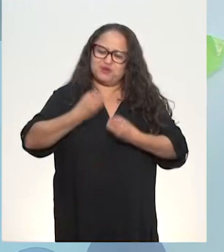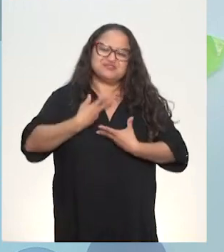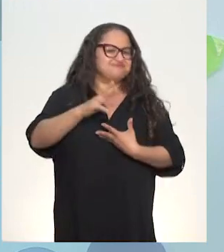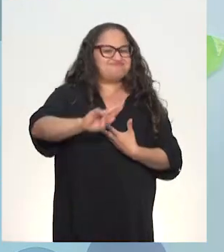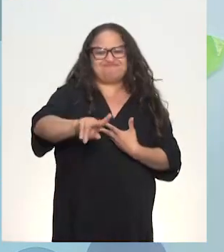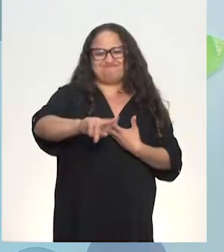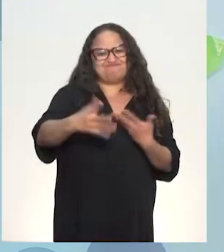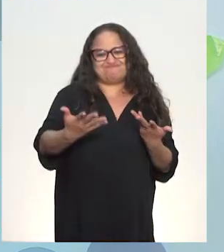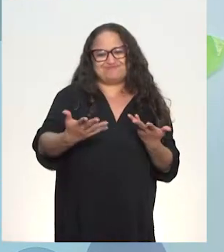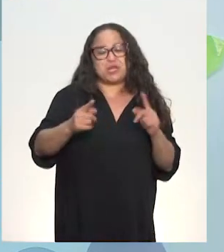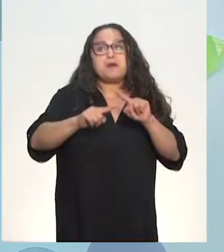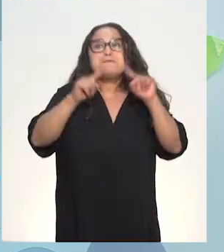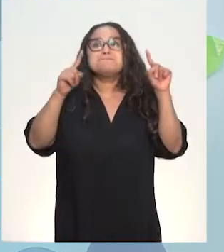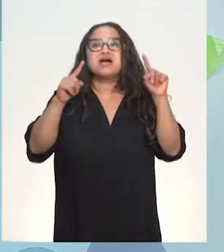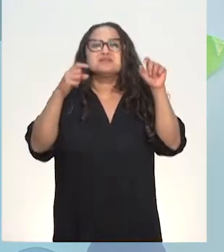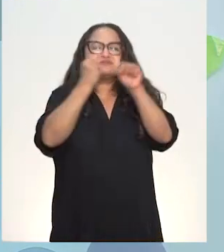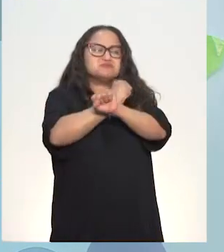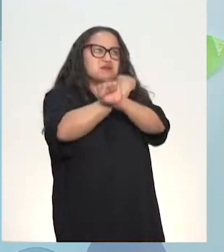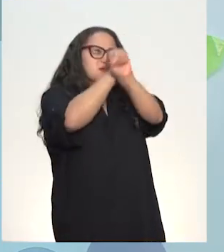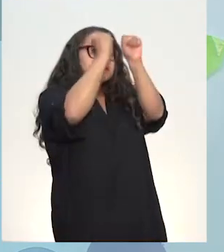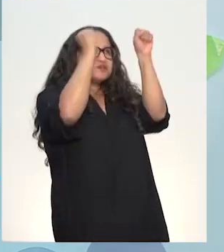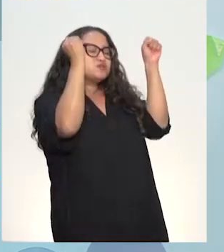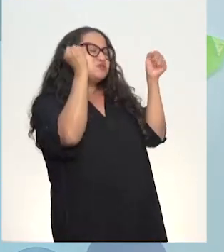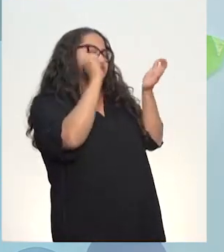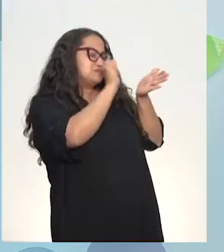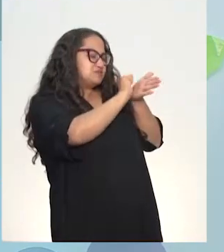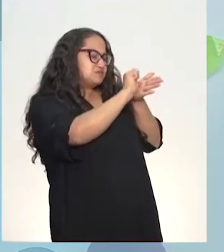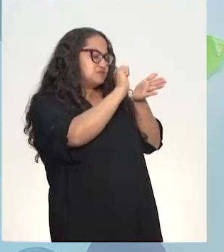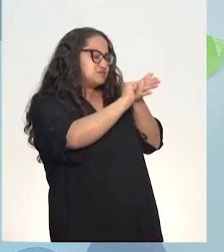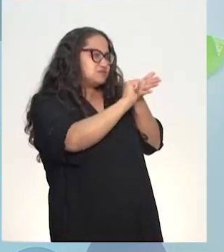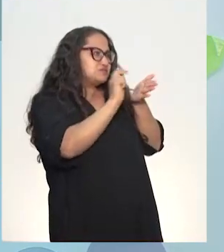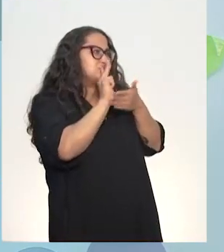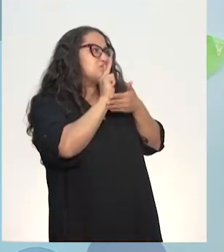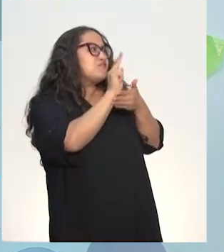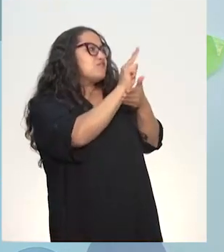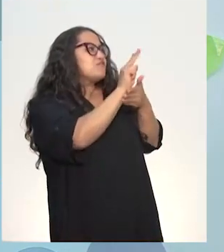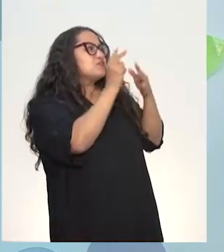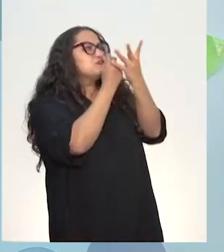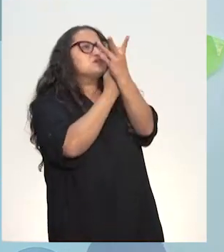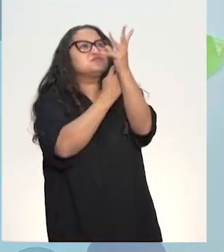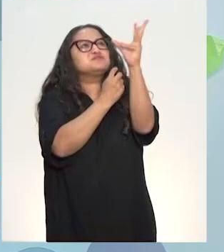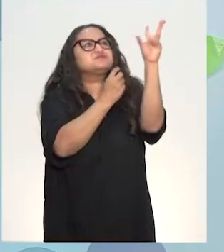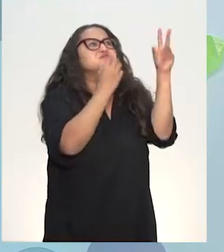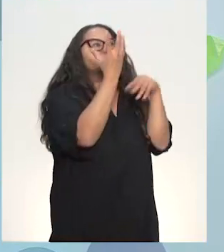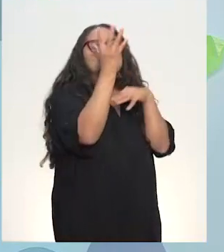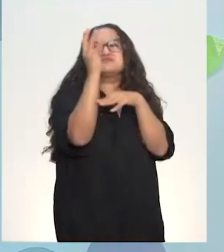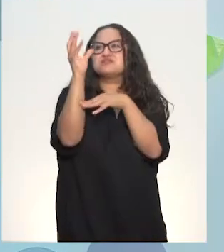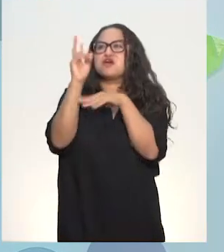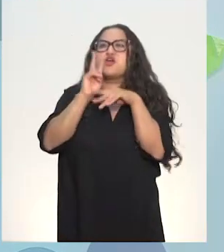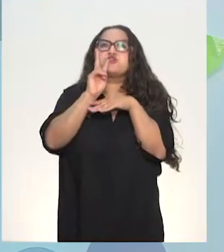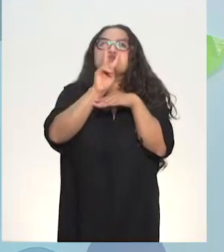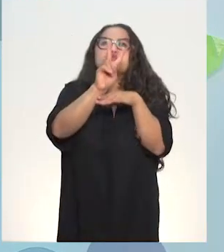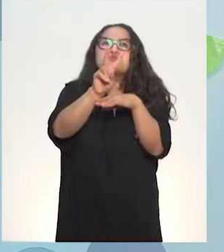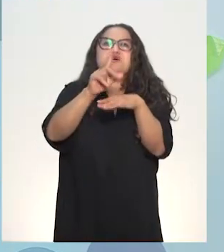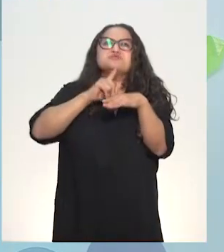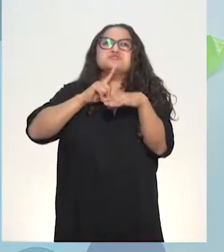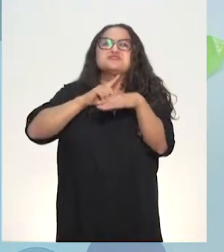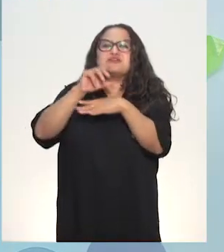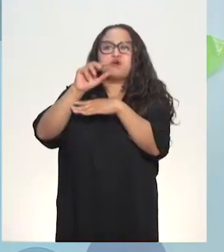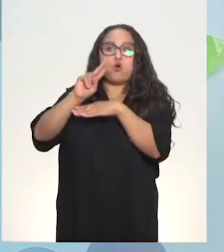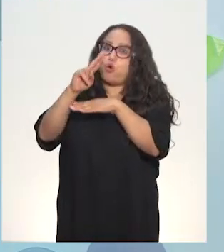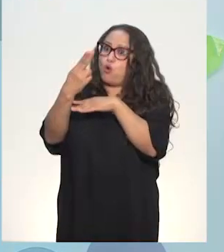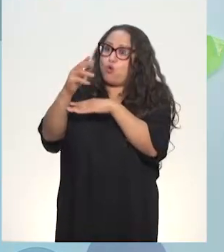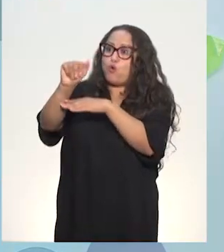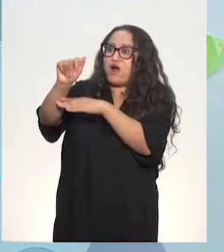você acorda triste e descreve a paisagem, o local, como o Fernando Pessoa, o Álvaro de Campos,